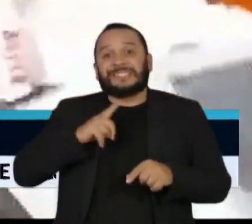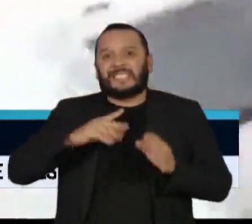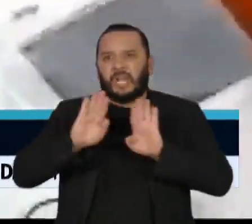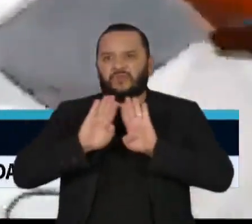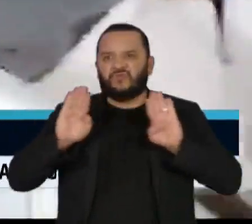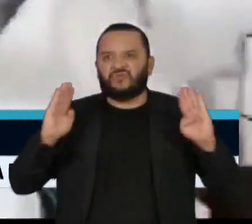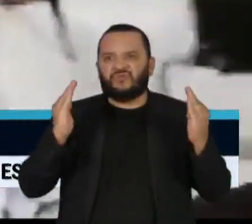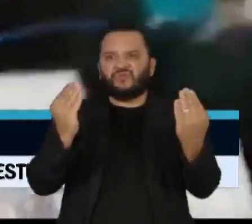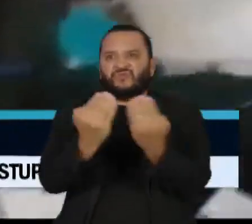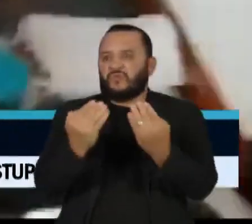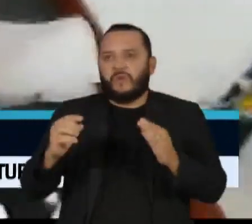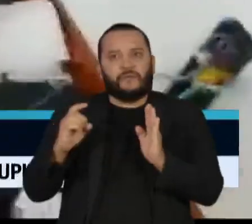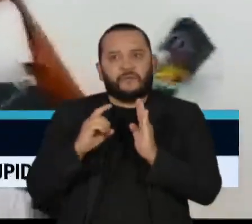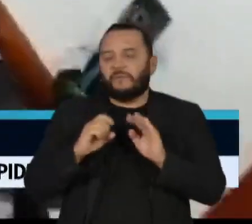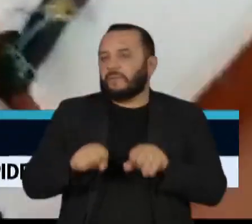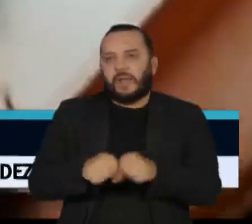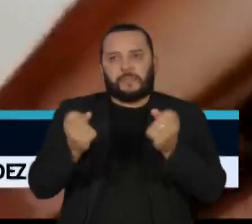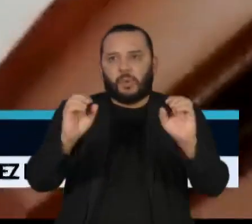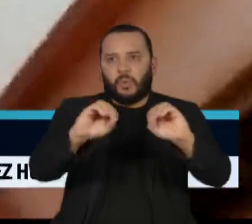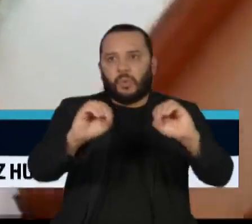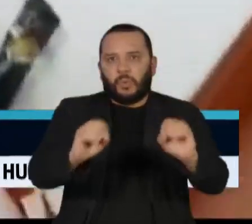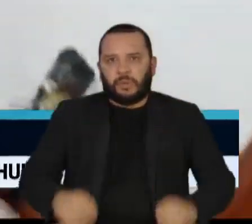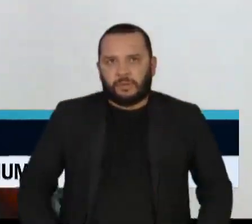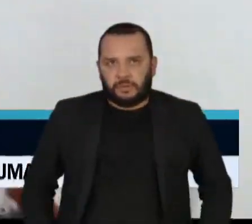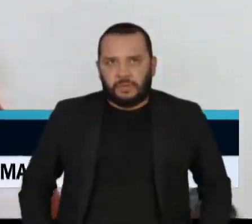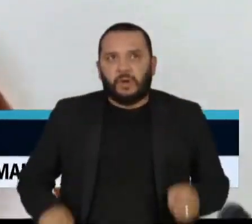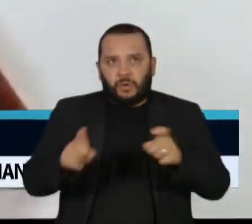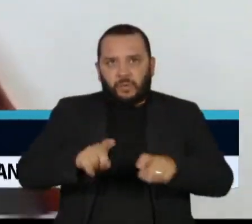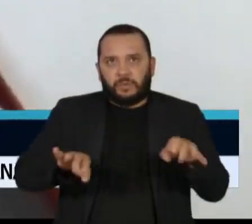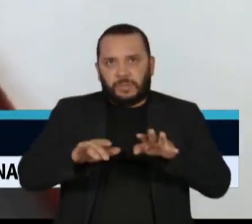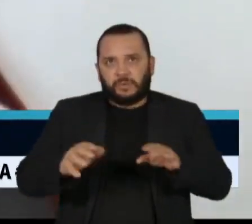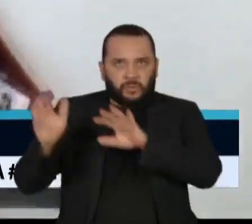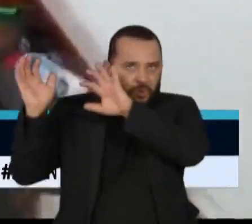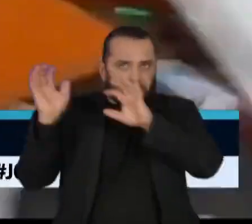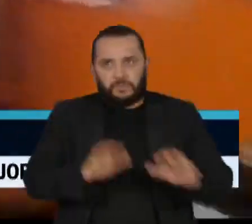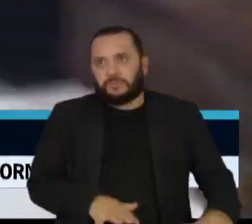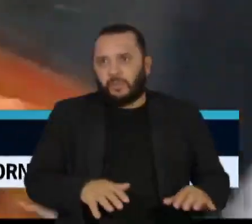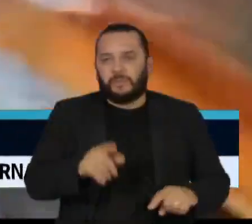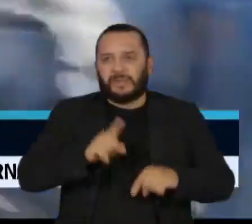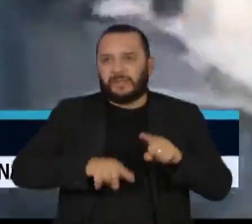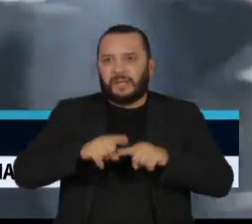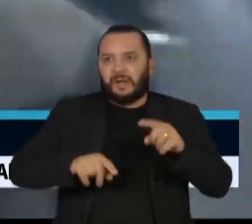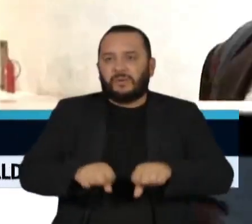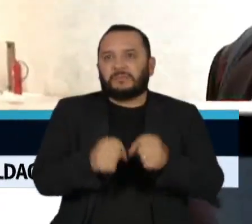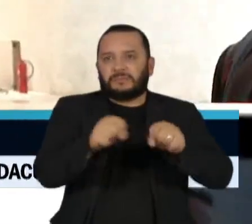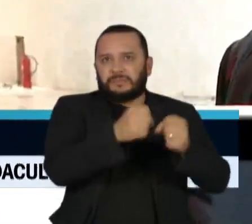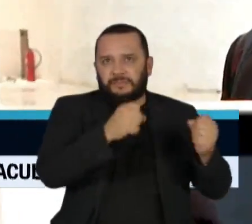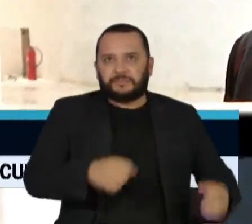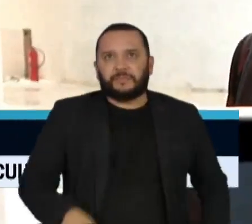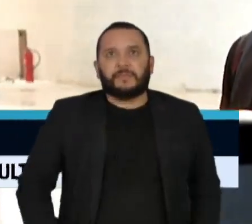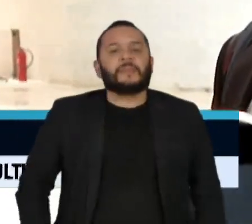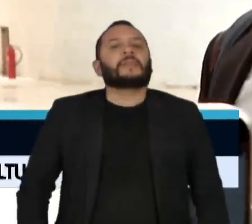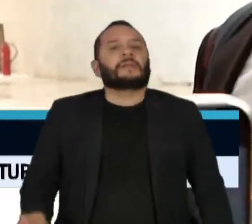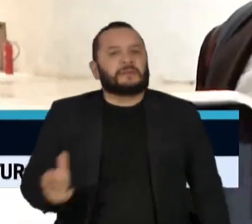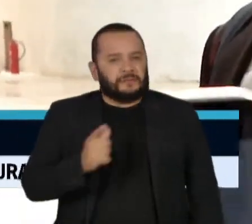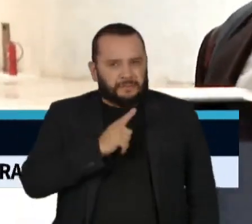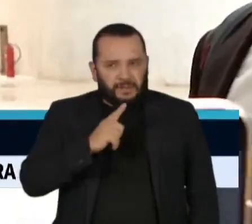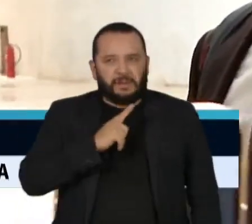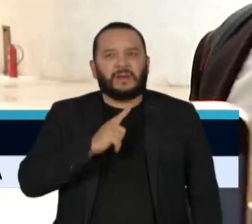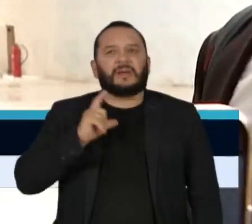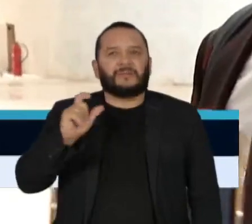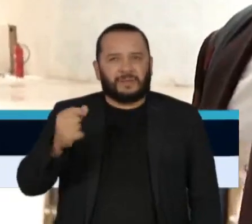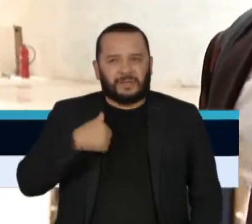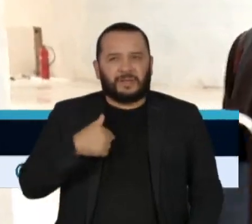terrorista. Computadores e materiais de trabalho foram jogados no chão. Algum nível de facilitação, algum nível de cumplicidade tivesse